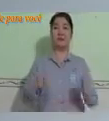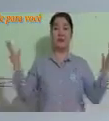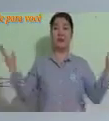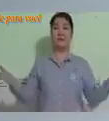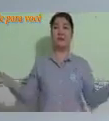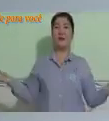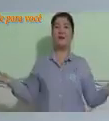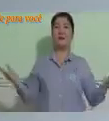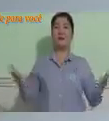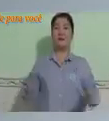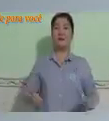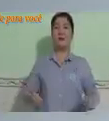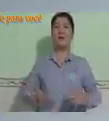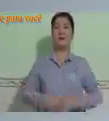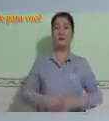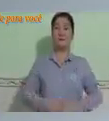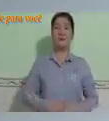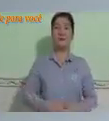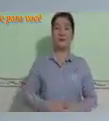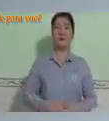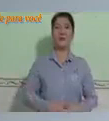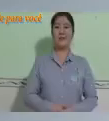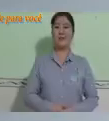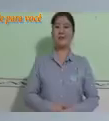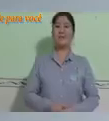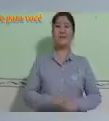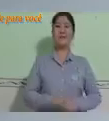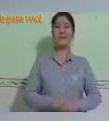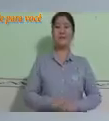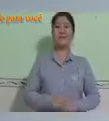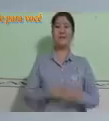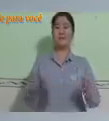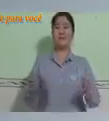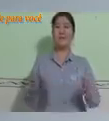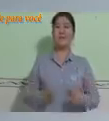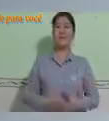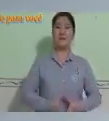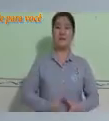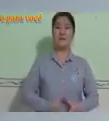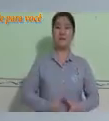antioxidantes presentes nas frutas e legumes vírgula contribuem para manter o cérebro funcional.